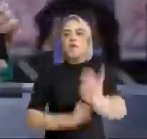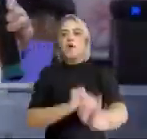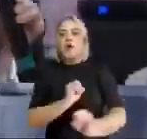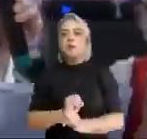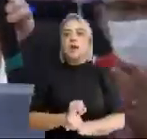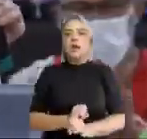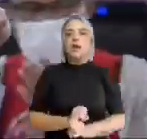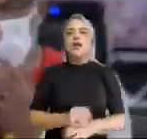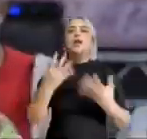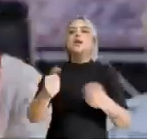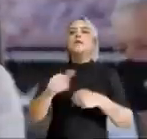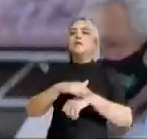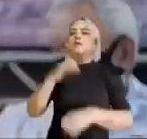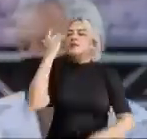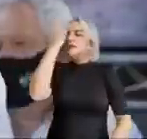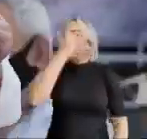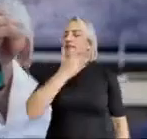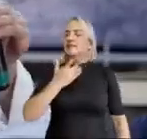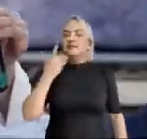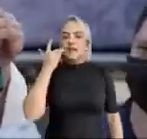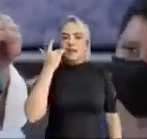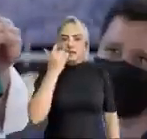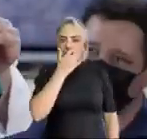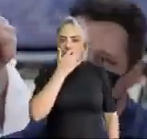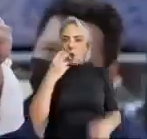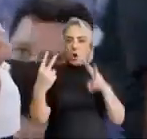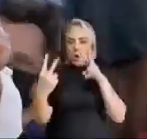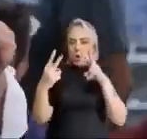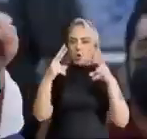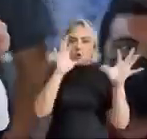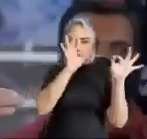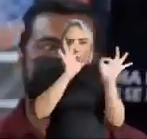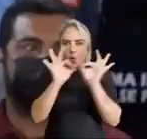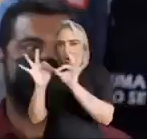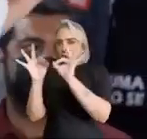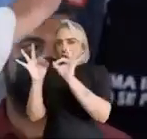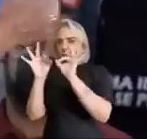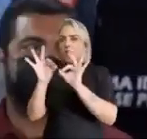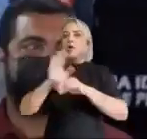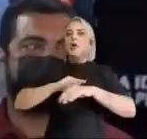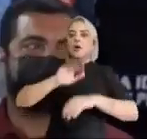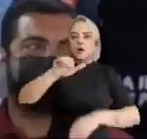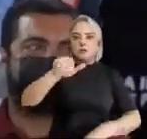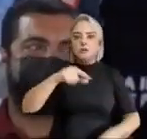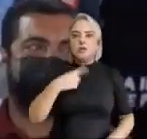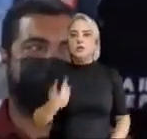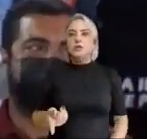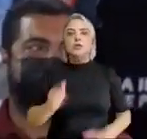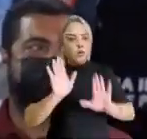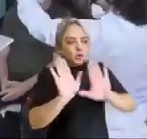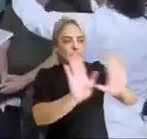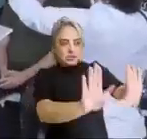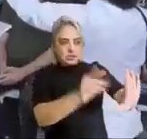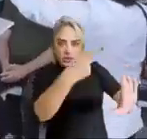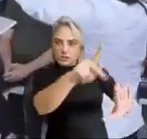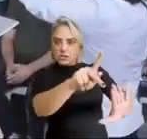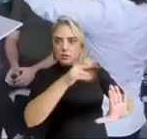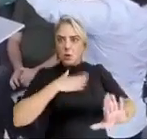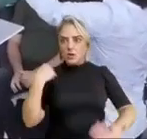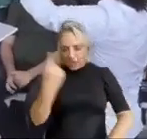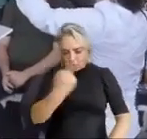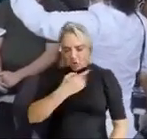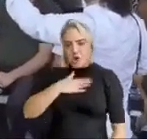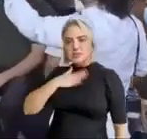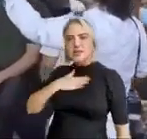Haddad, conversar olho no olho, e falar: gente, é o seguinte, o que é de vocês, do que é nosso é nosso. Esse